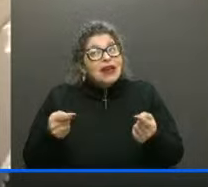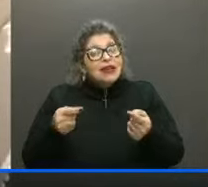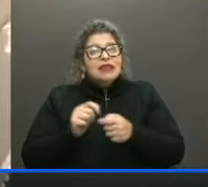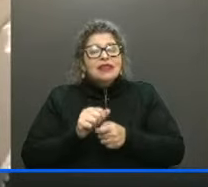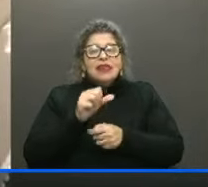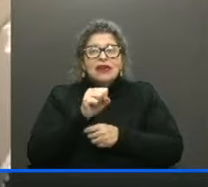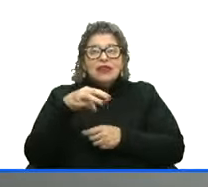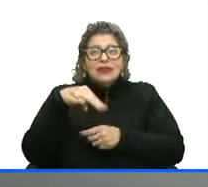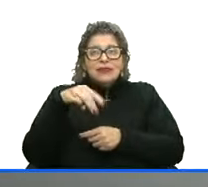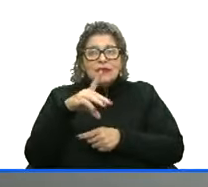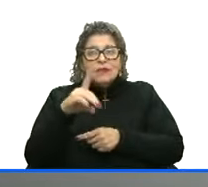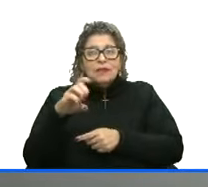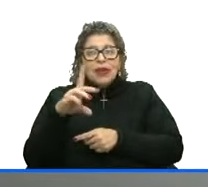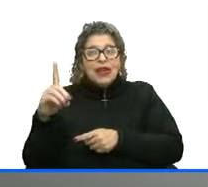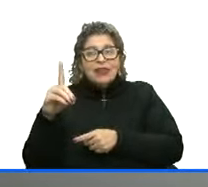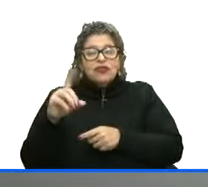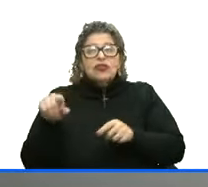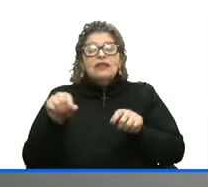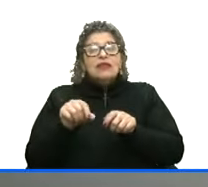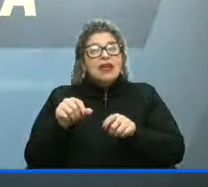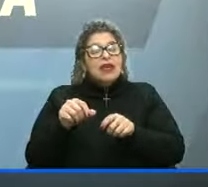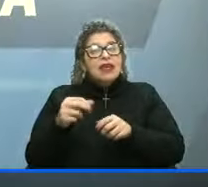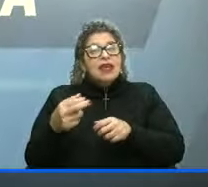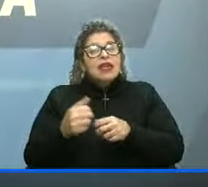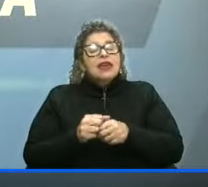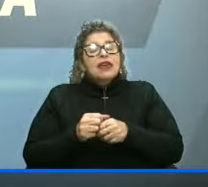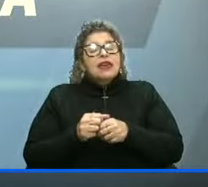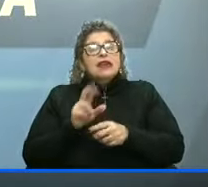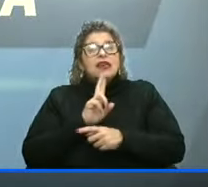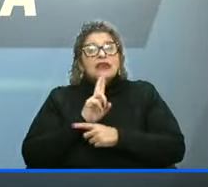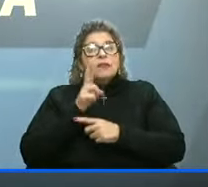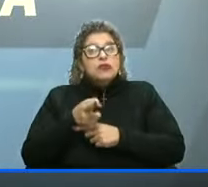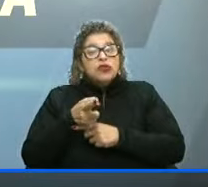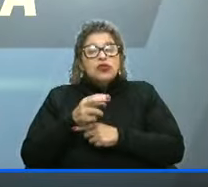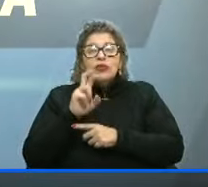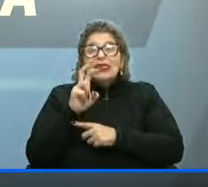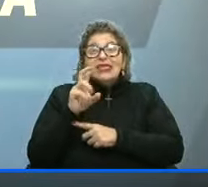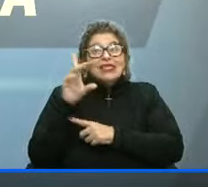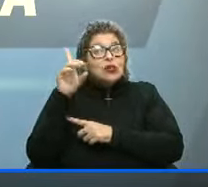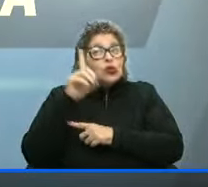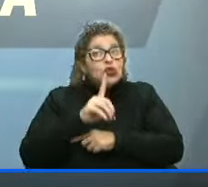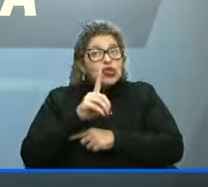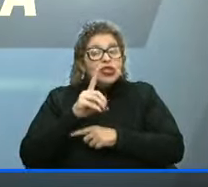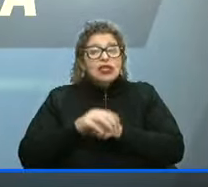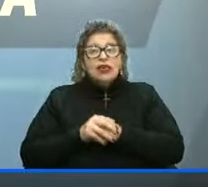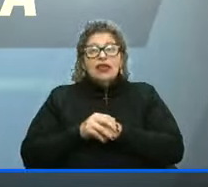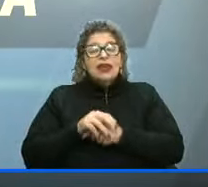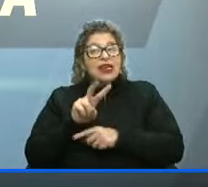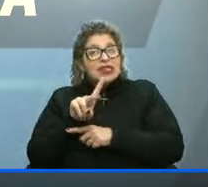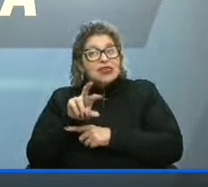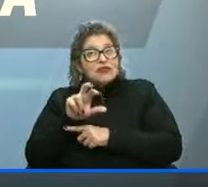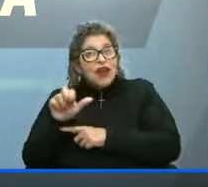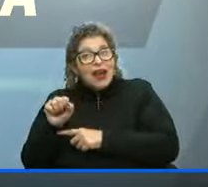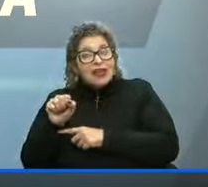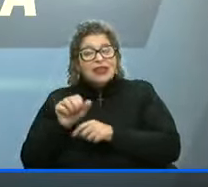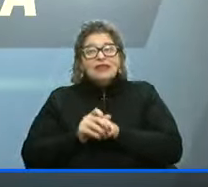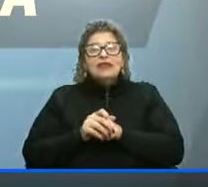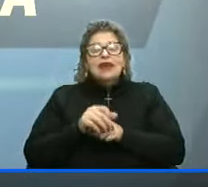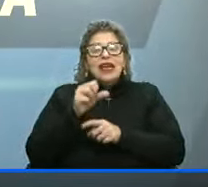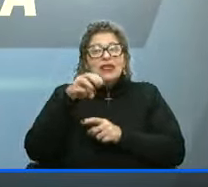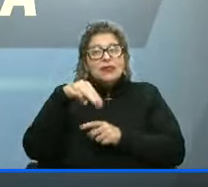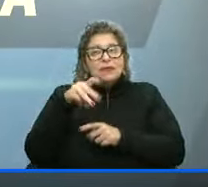respondido em 5 dias as vagas, no máximo em 5 dias para o conselho tutelar. Isso melhorou muito, concordo. Só que ele não